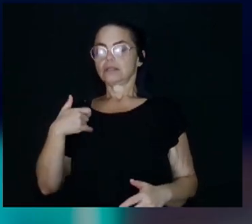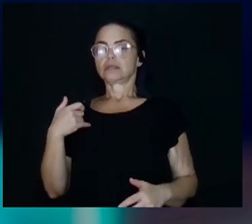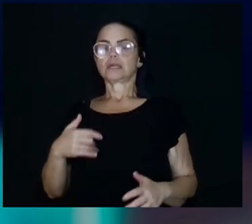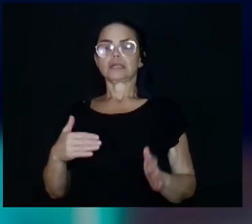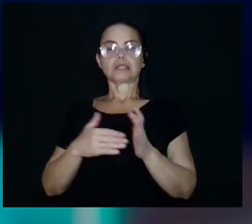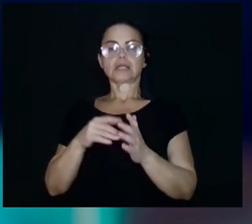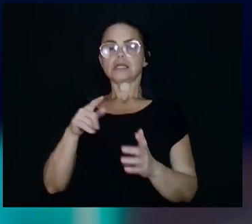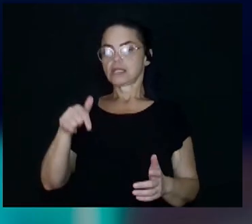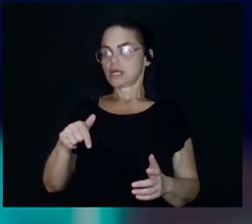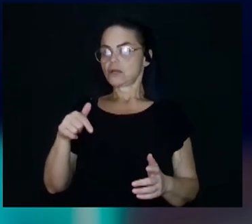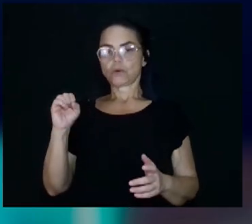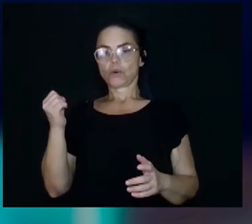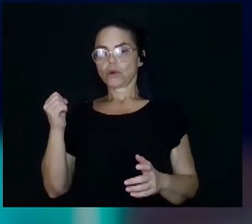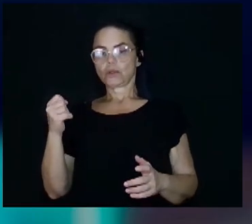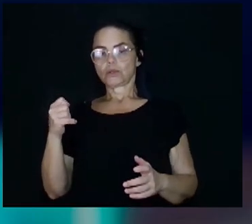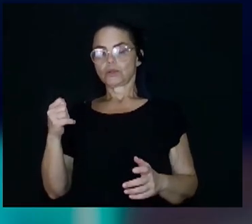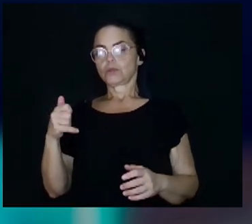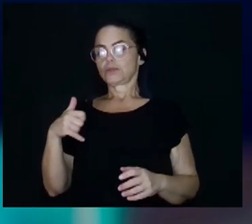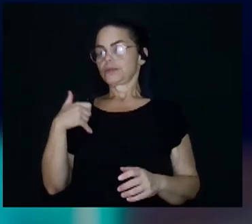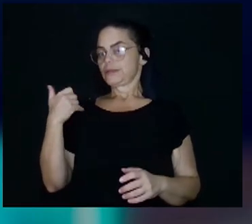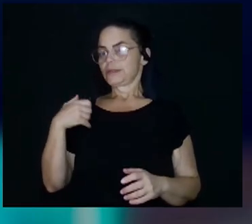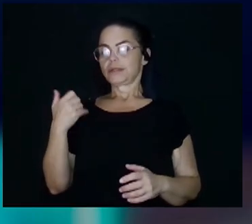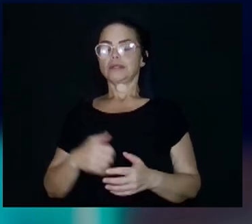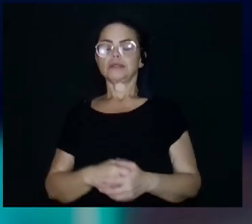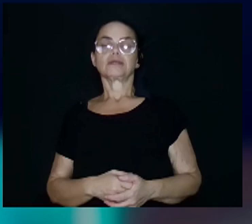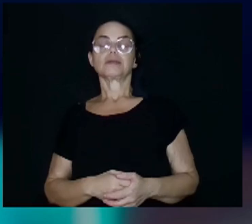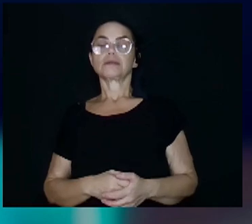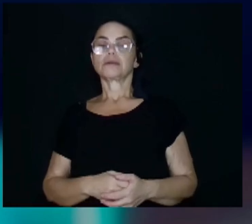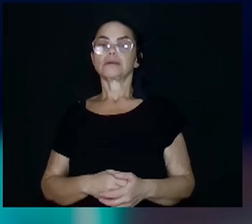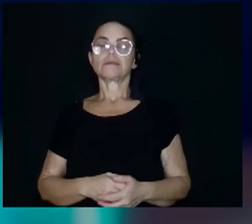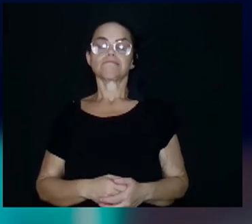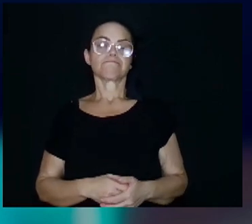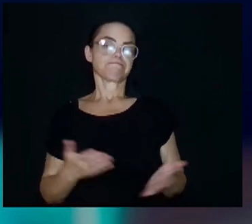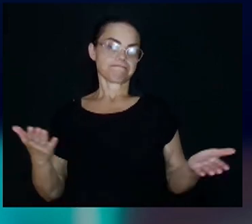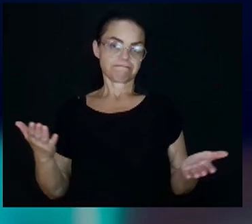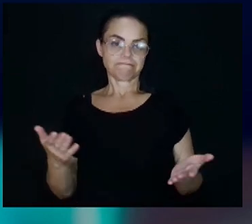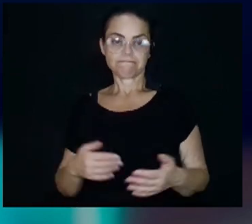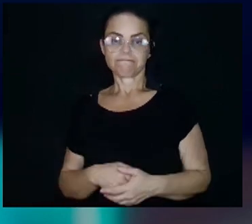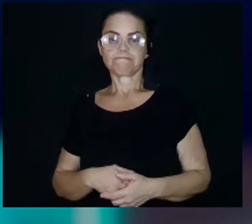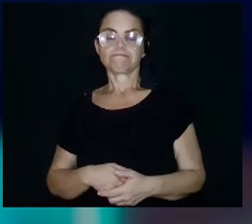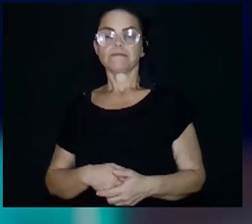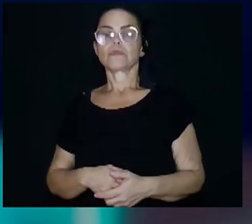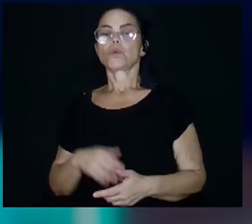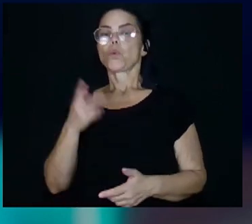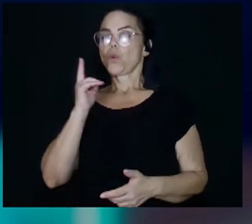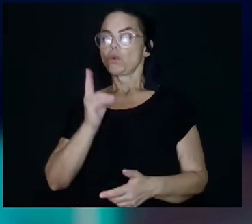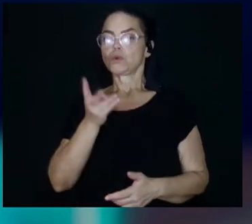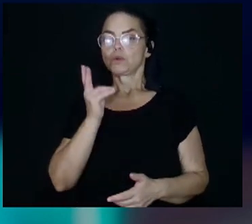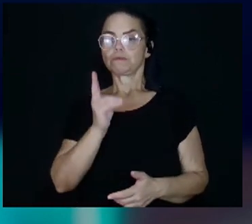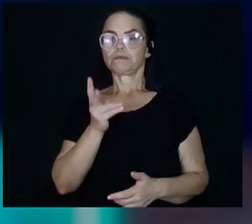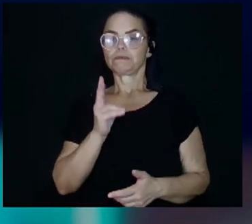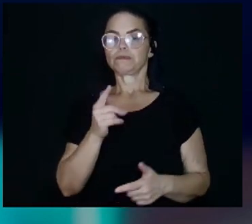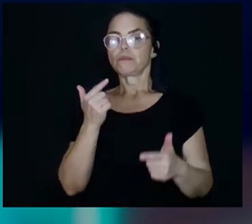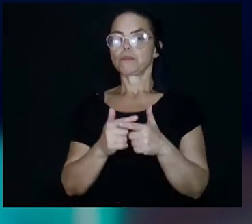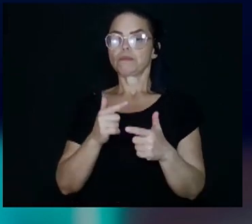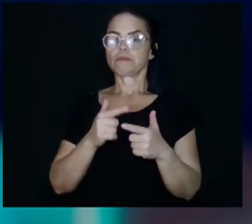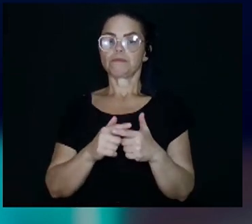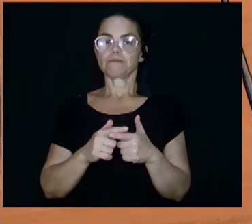nada e, de repente, aos 8 anos, o quadro, então, se manifesta. Por quê? Porque nós estamos falando da gagueira